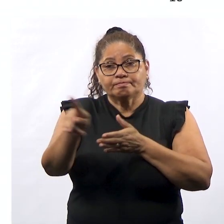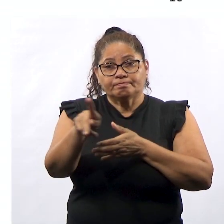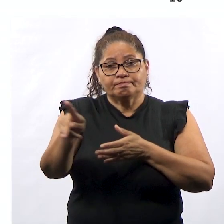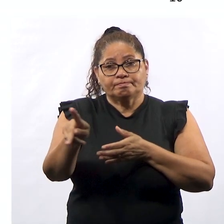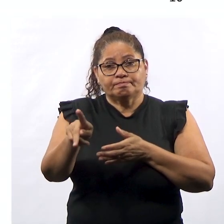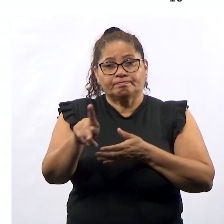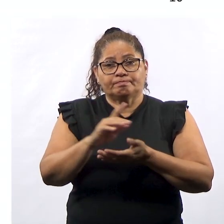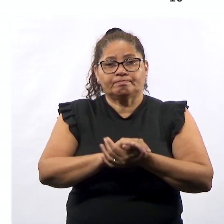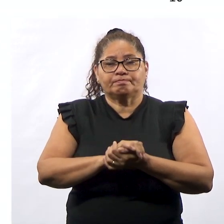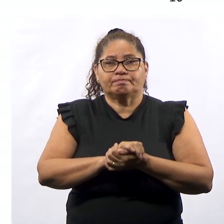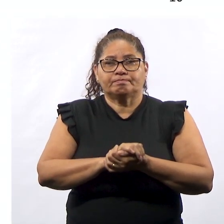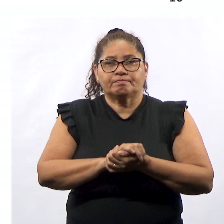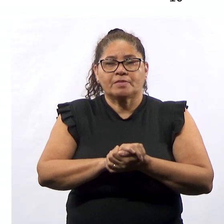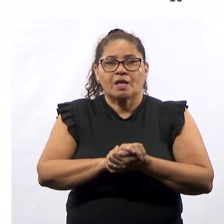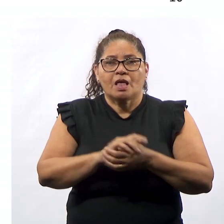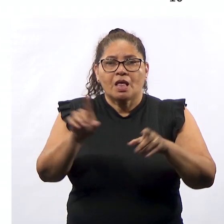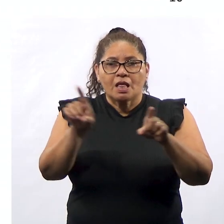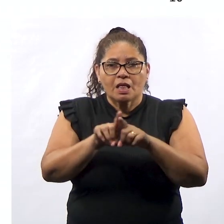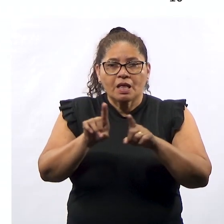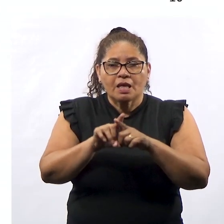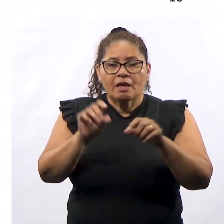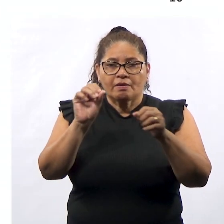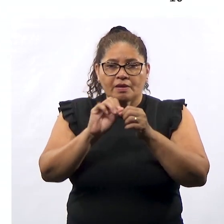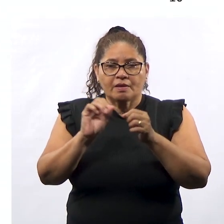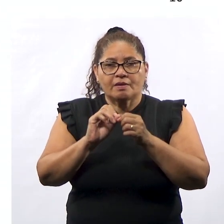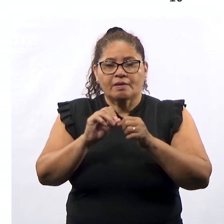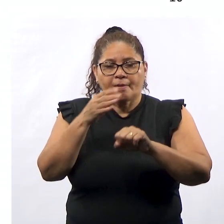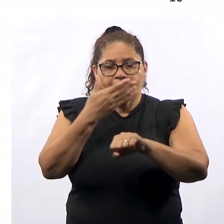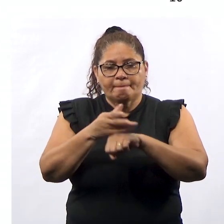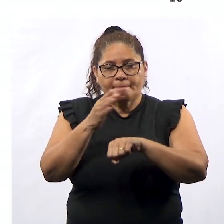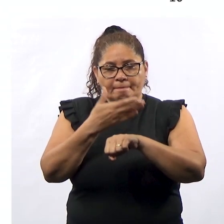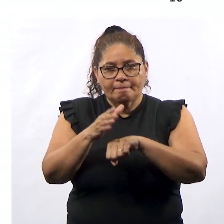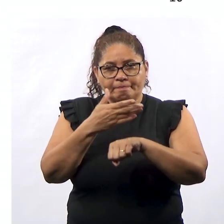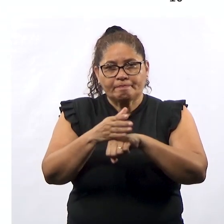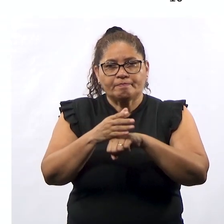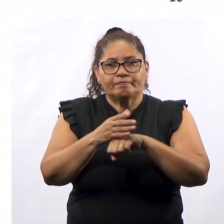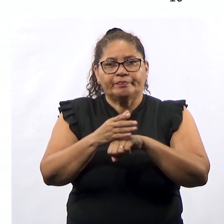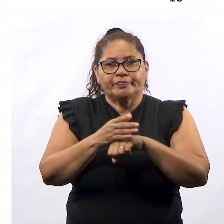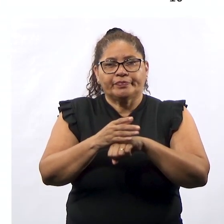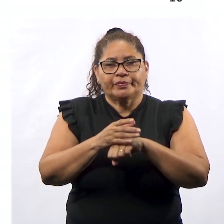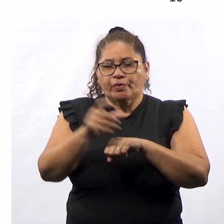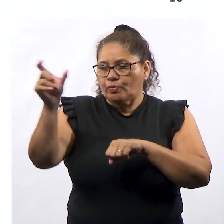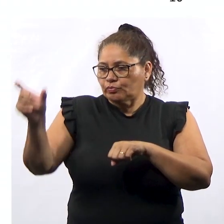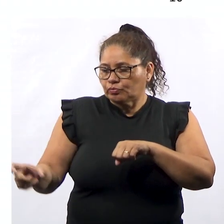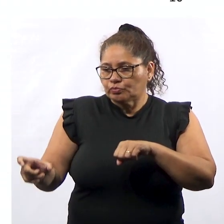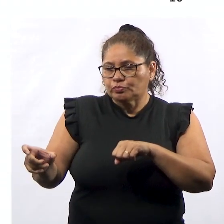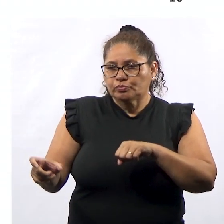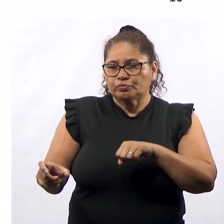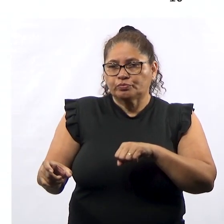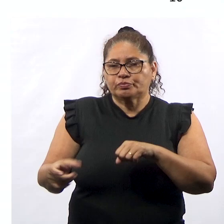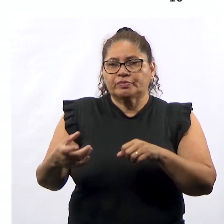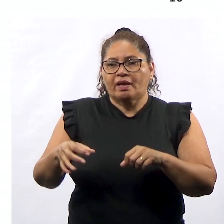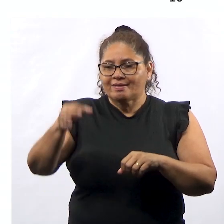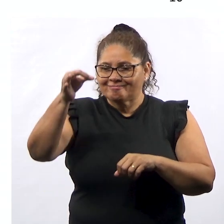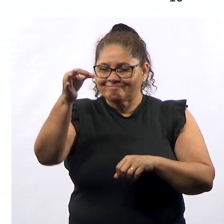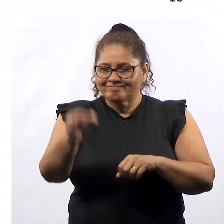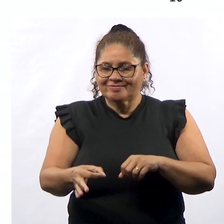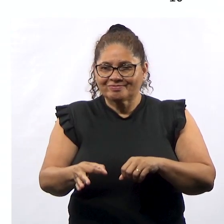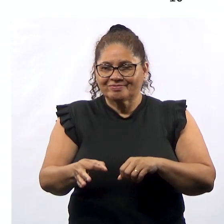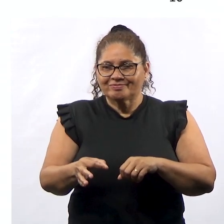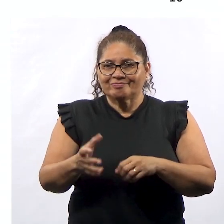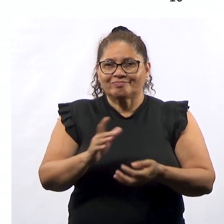professor, ele também é realizado em práticas com sujeitos concretos, não com